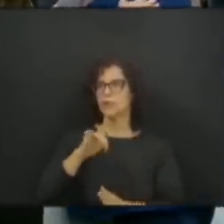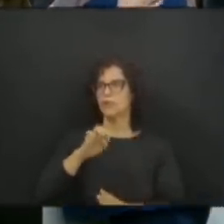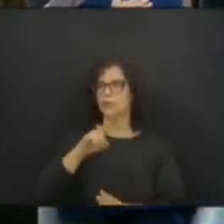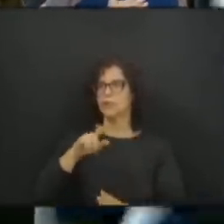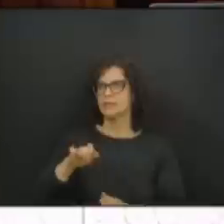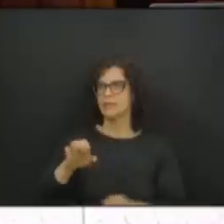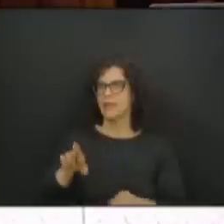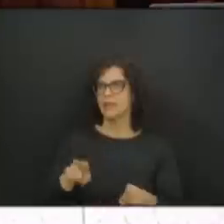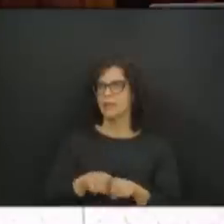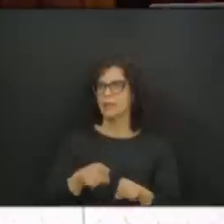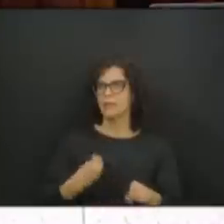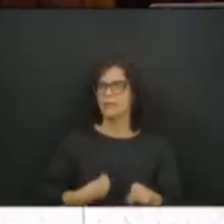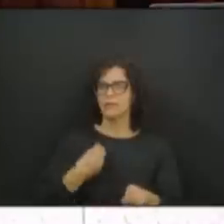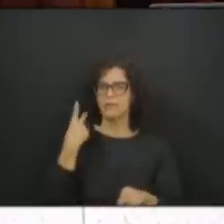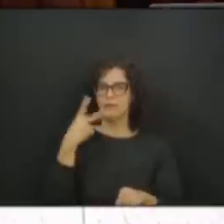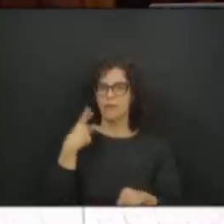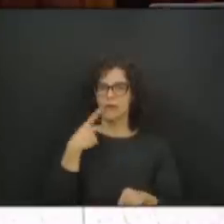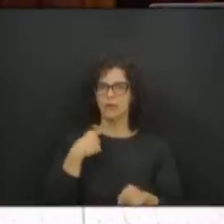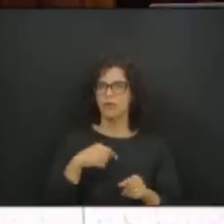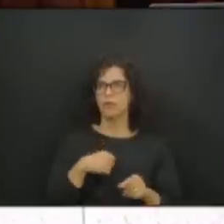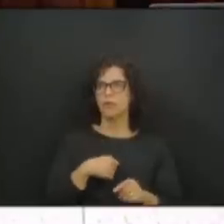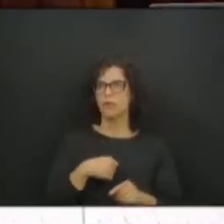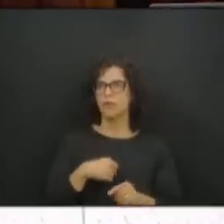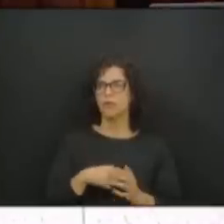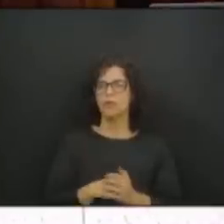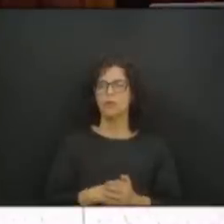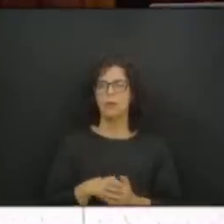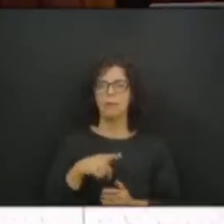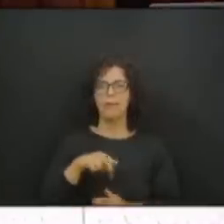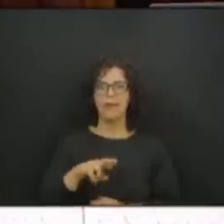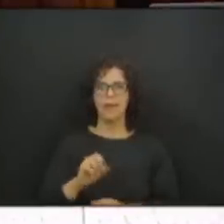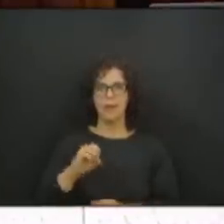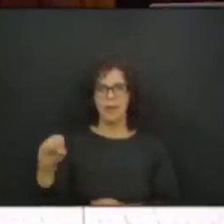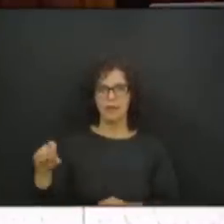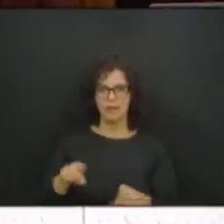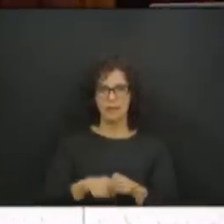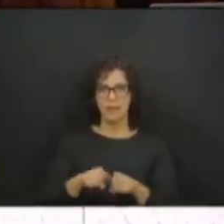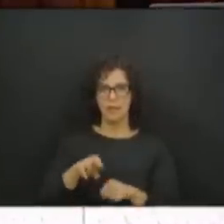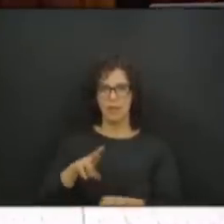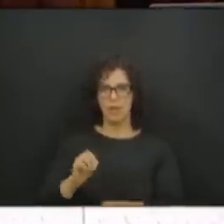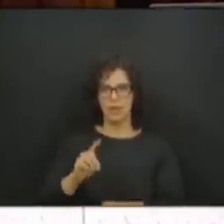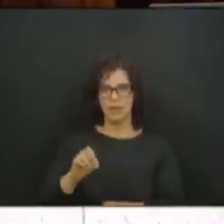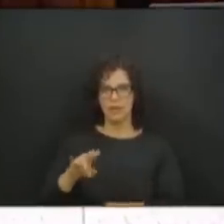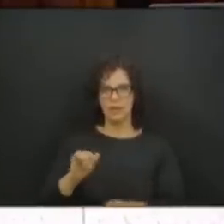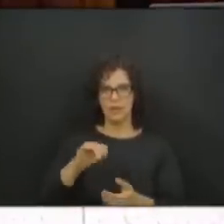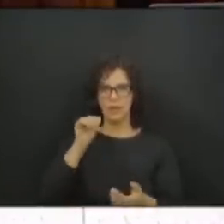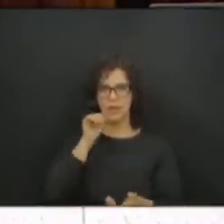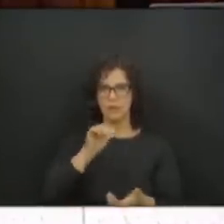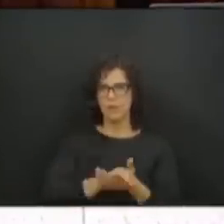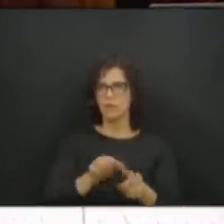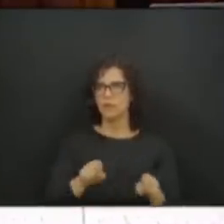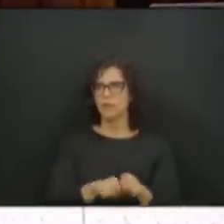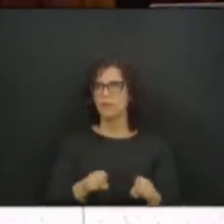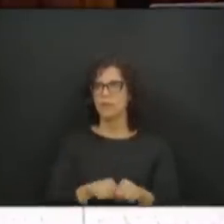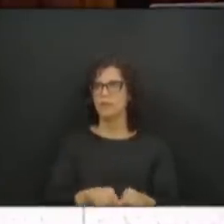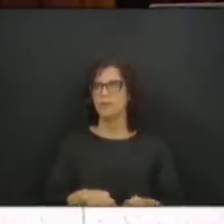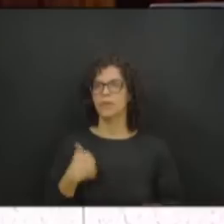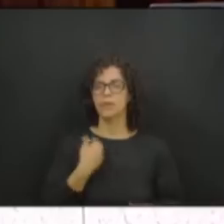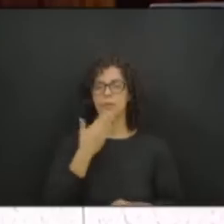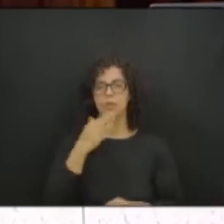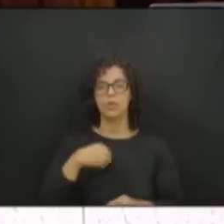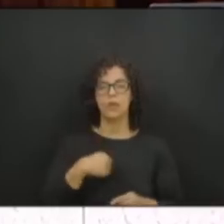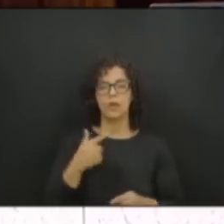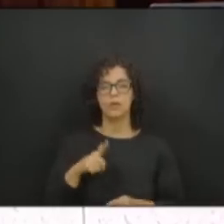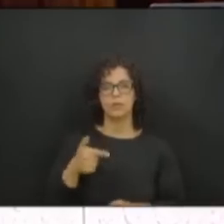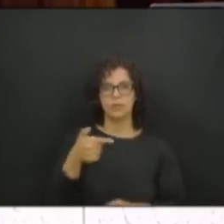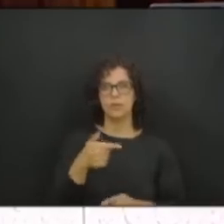beppler e do vereador de Iperó do Oeste Rodrigo fritsen e esposa Juliana para solicitação do deputado